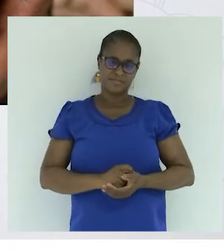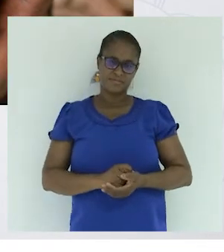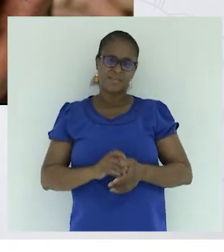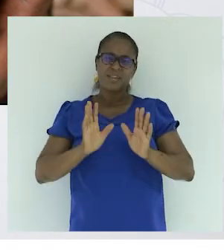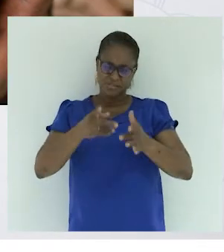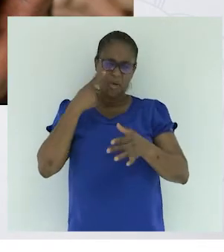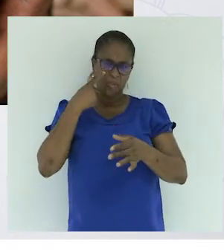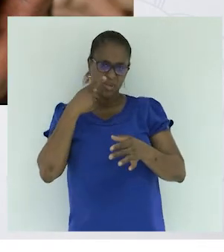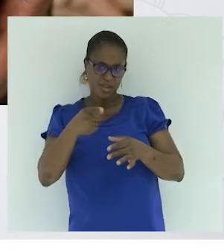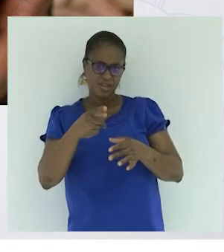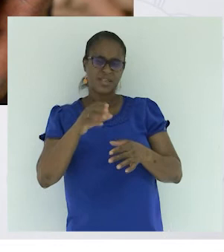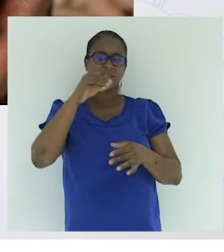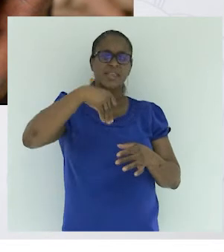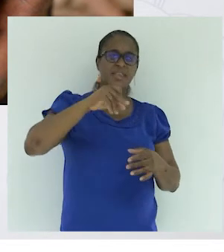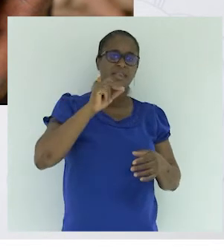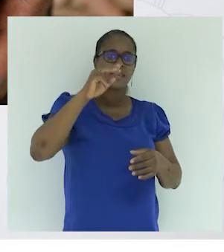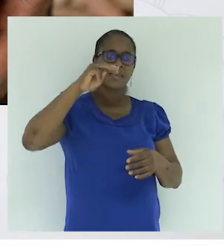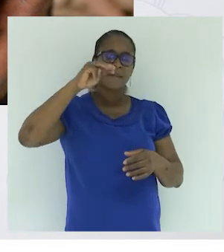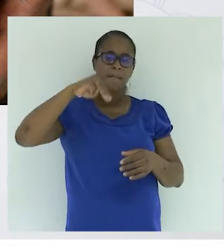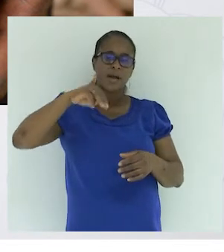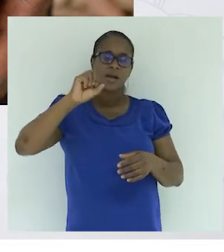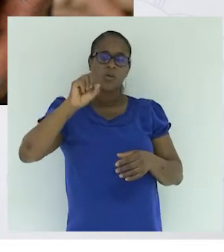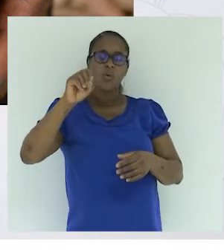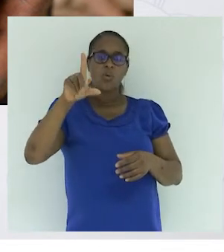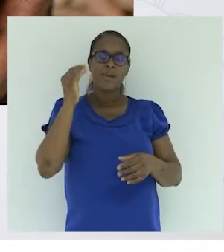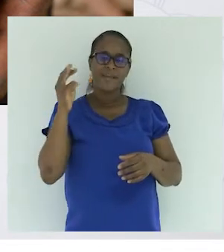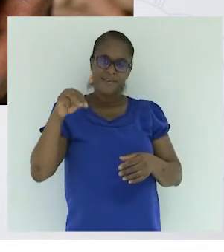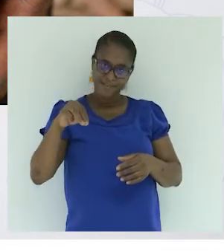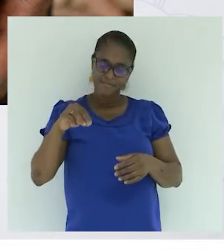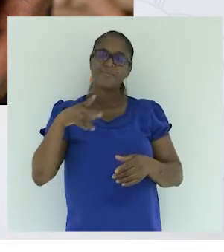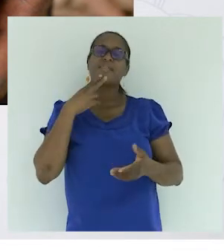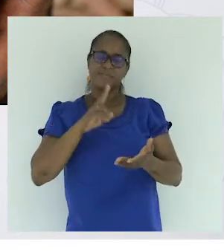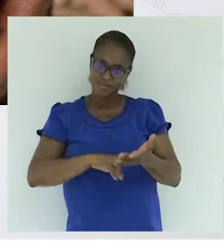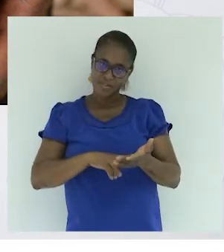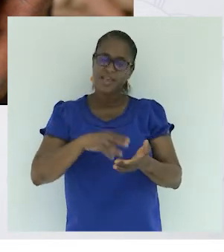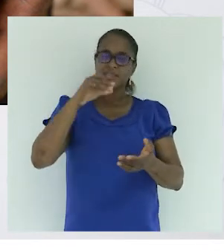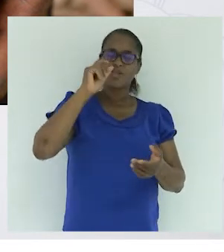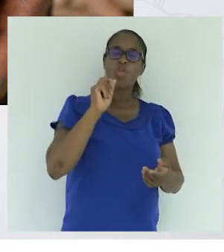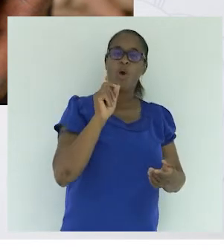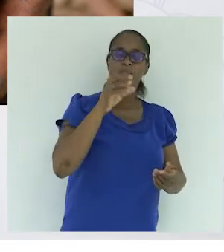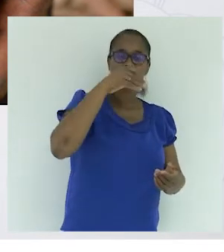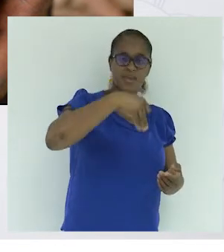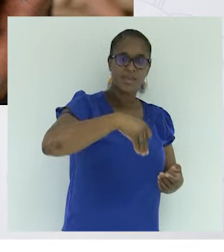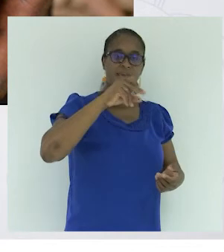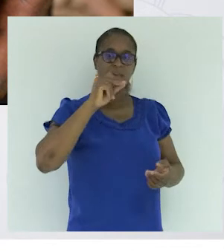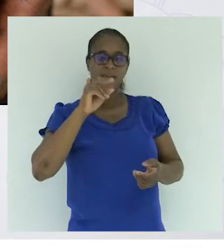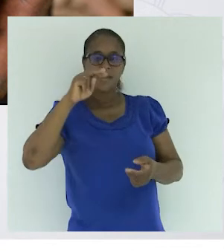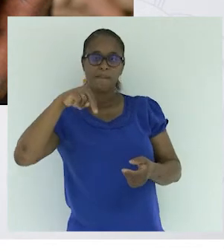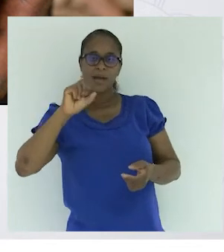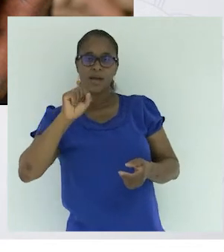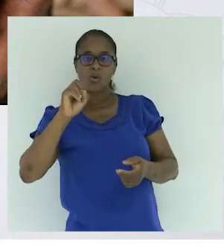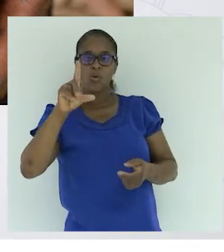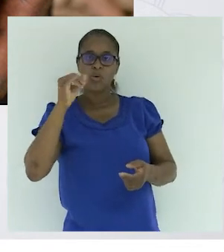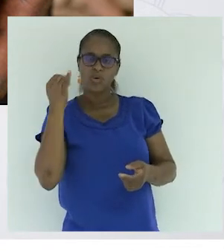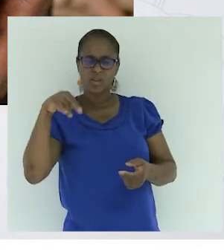Já conheces o pangolim? Exatamente, é o pangolim. Podem observar na imagem. Seguramente que muita